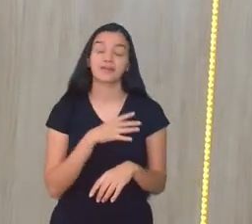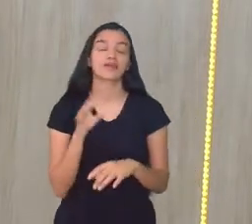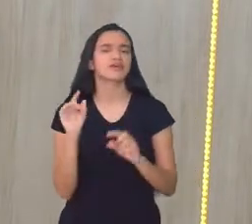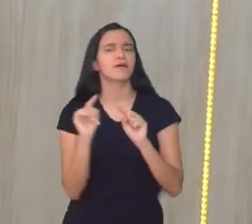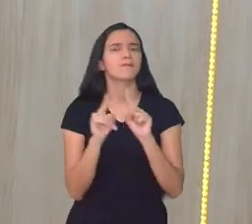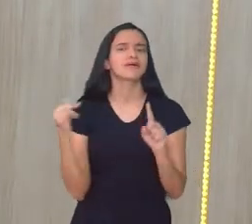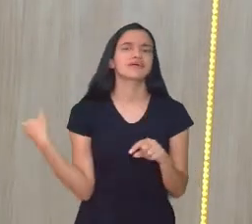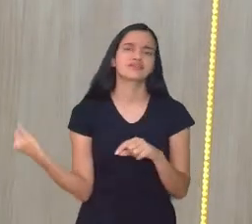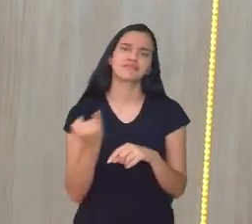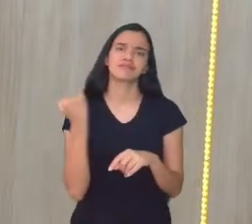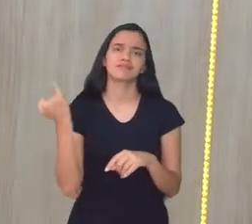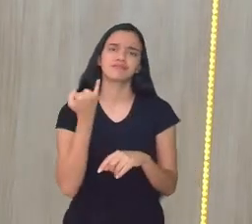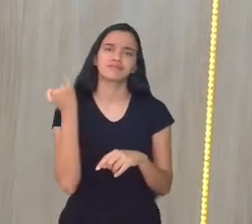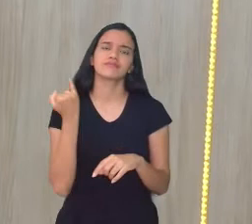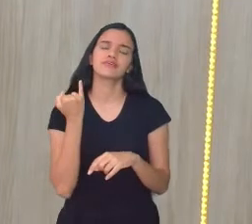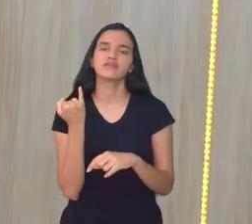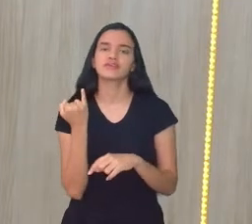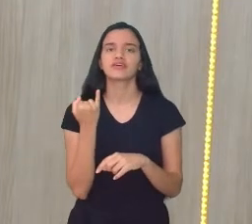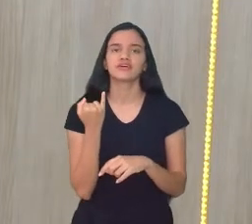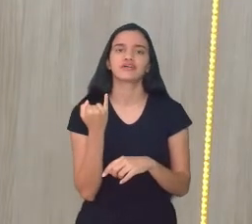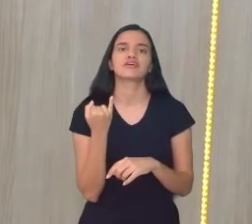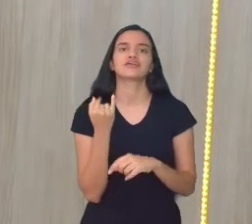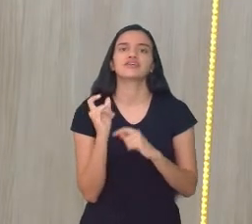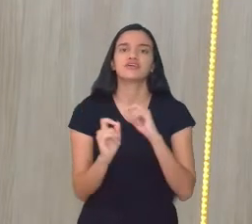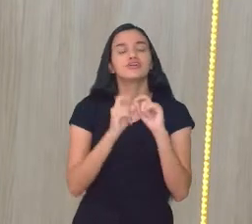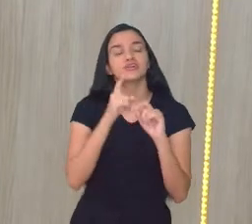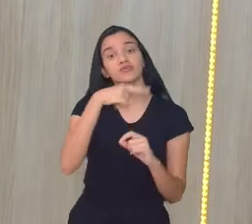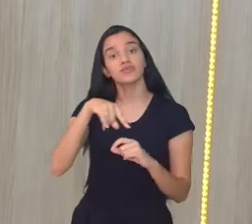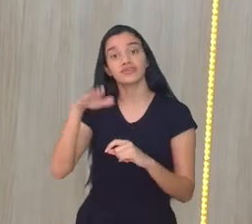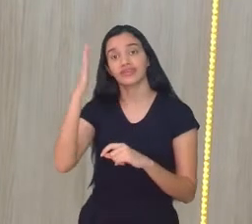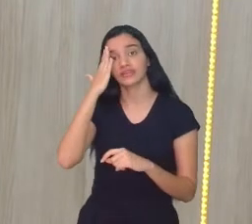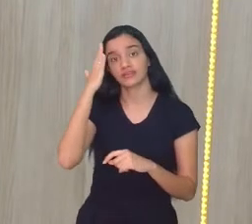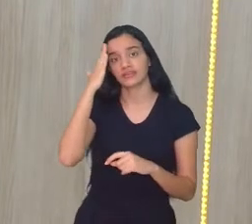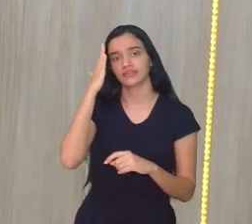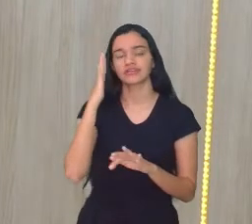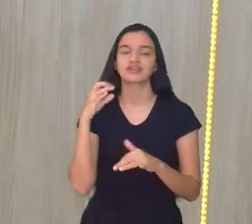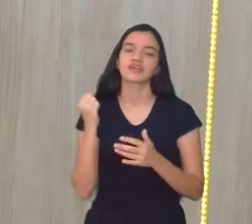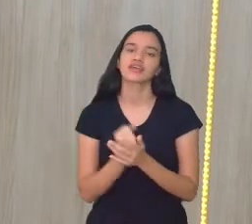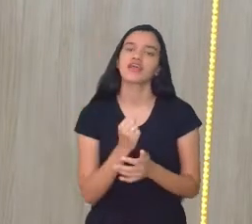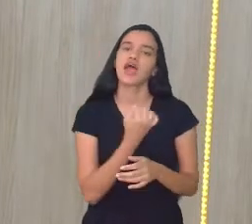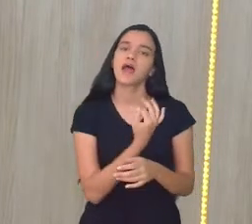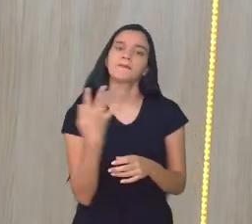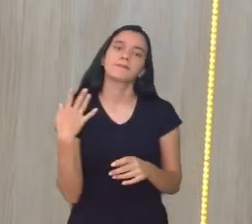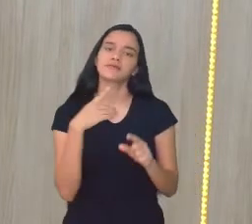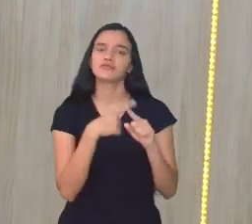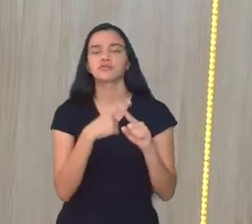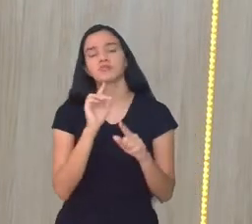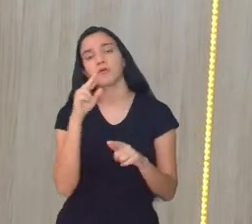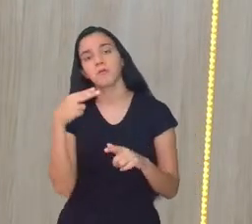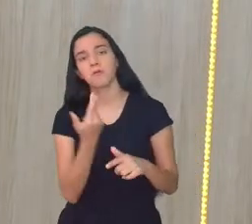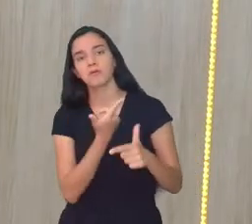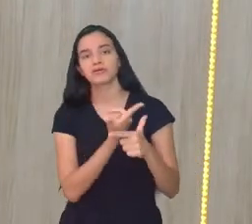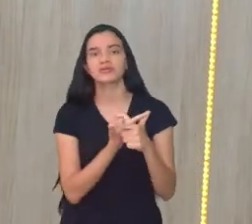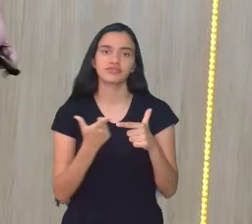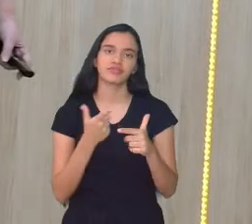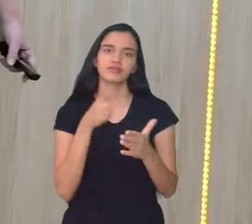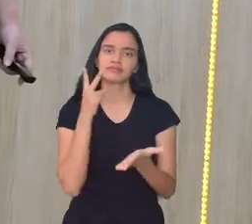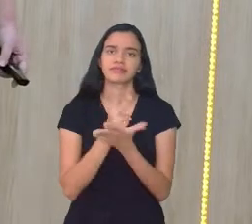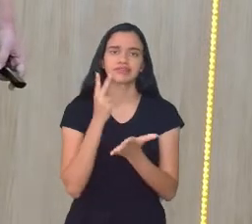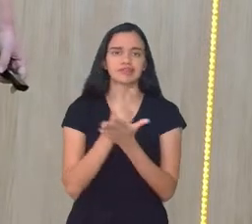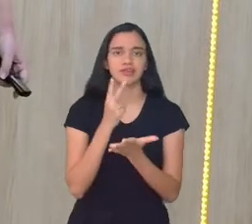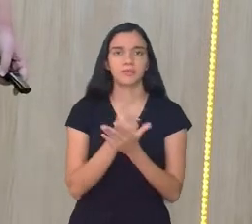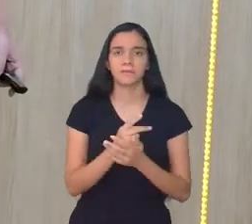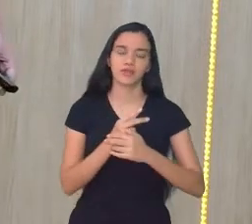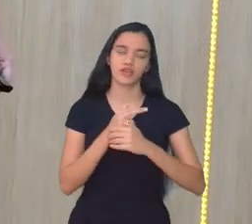muito importante que vocês entendam que a multiplicação por 1 ou a divisão sempre vai dar o